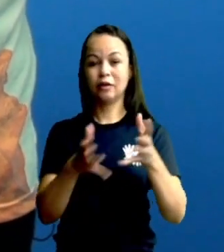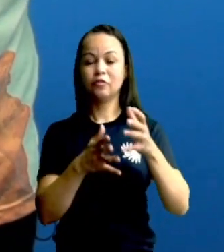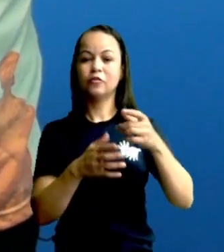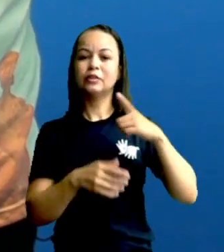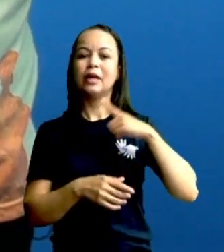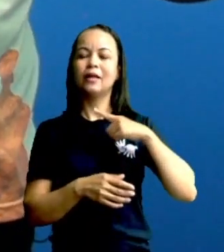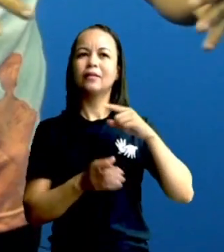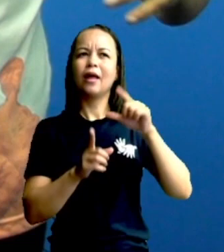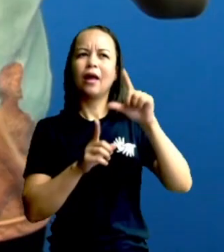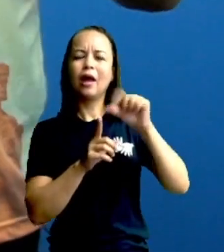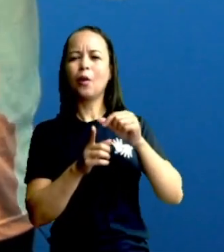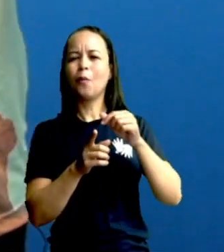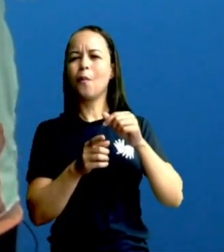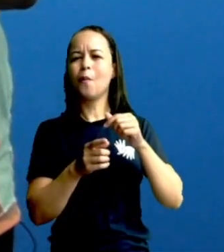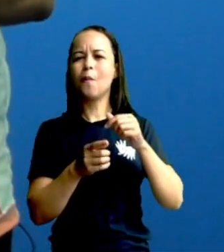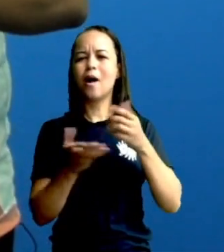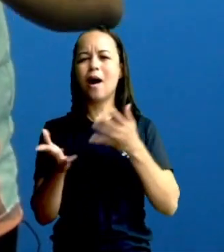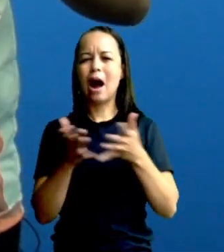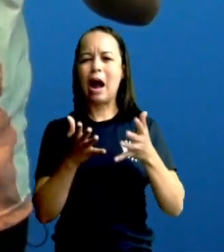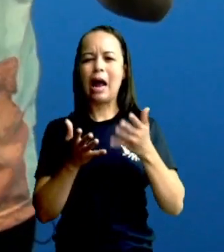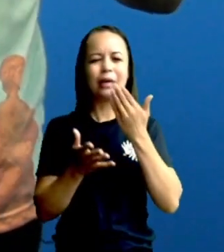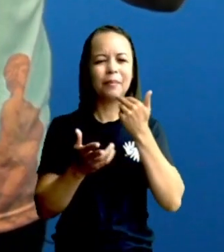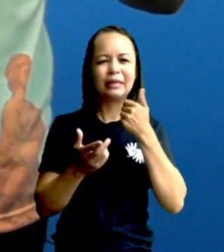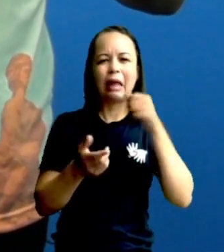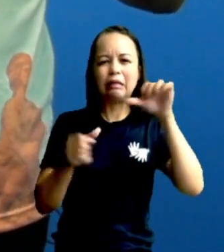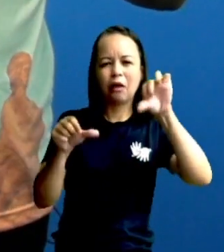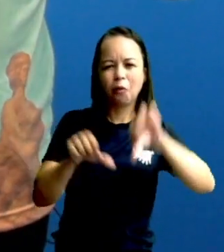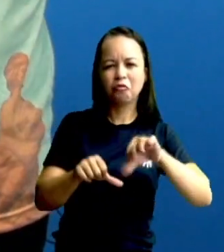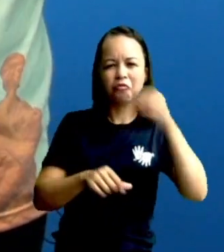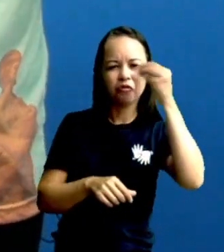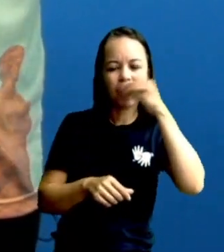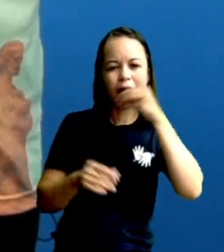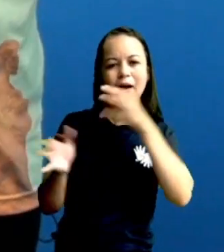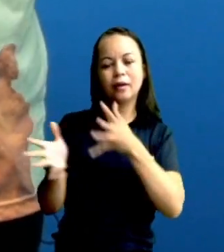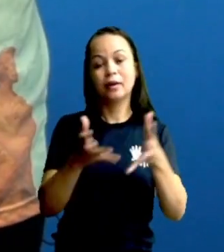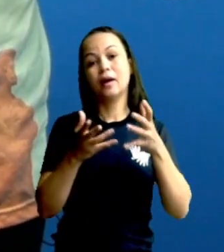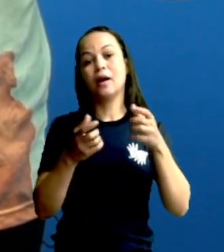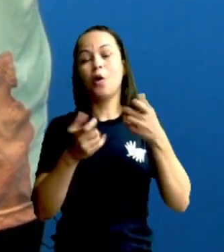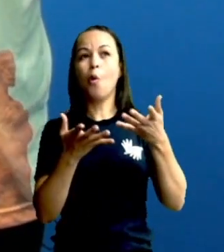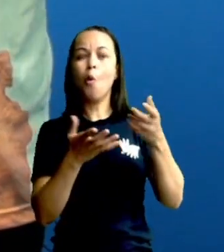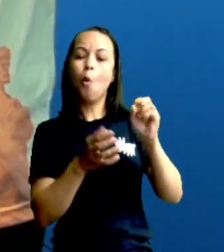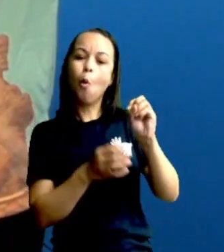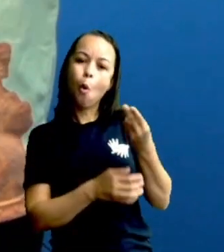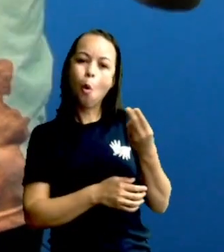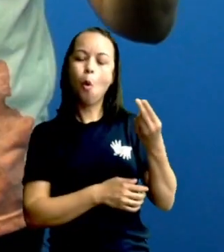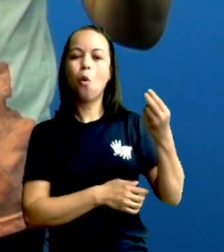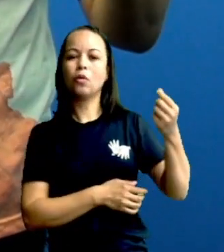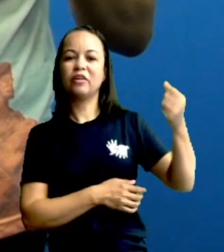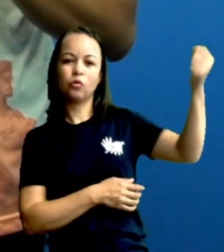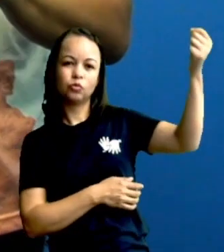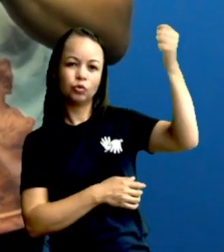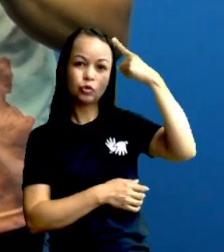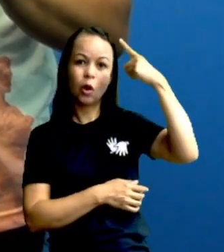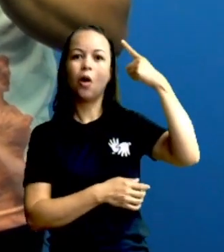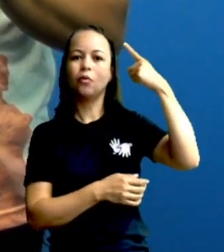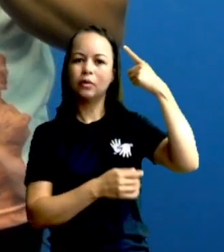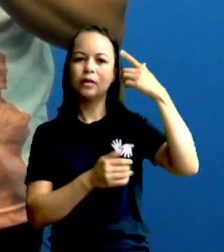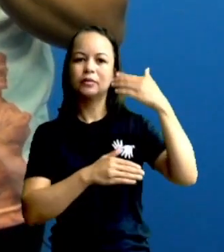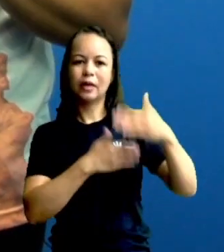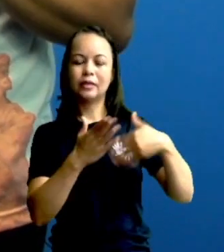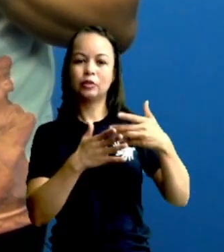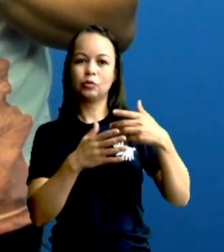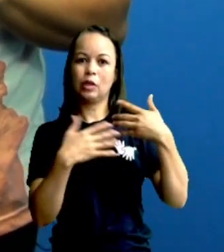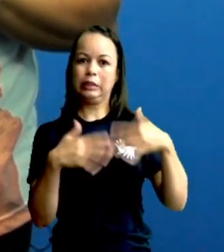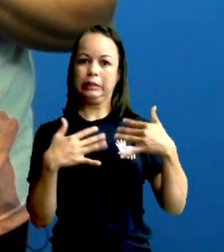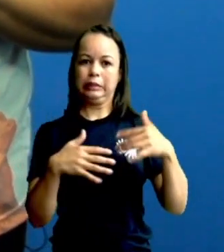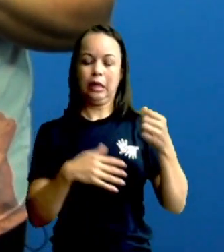a uma má alimentação, ao estresse, e às vezes até mesmo você levou um sol em excesso e aí você baixou sua imunidade, ela diz: